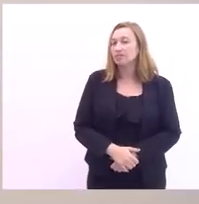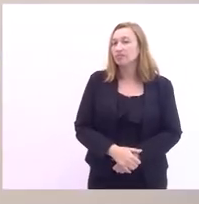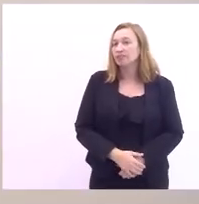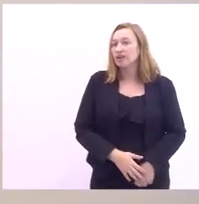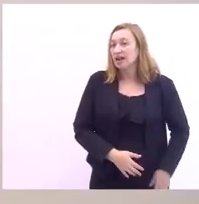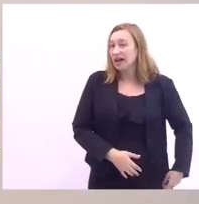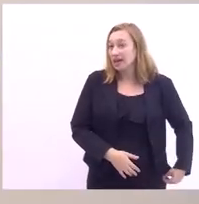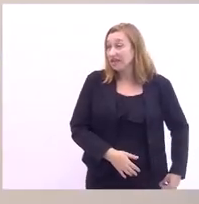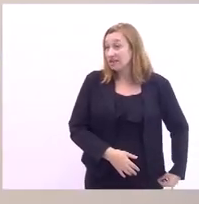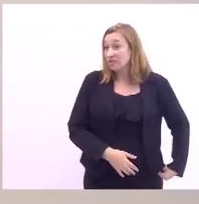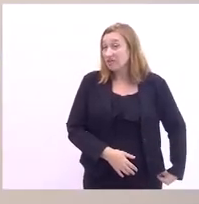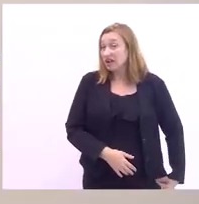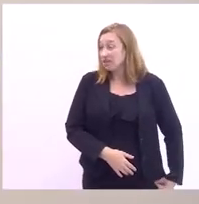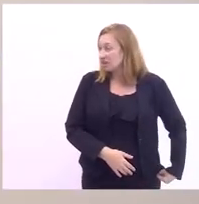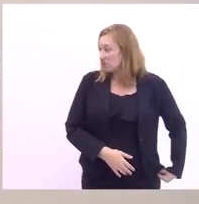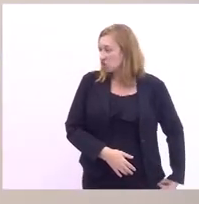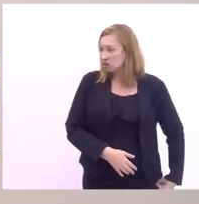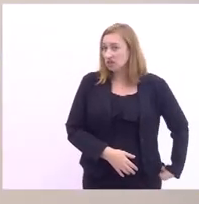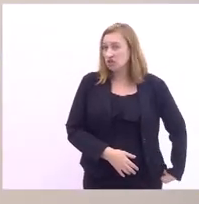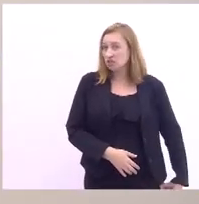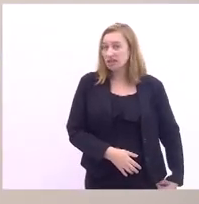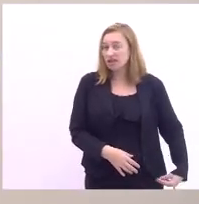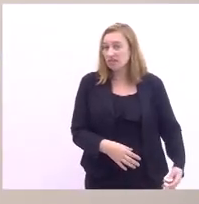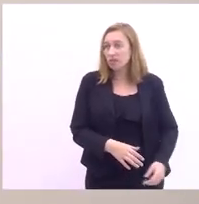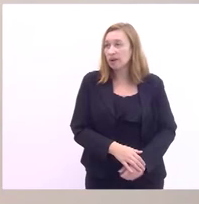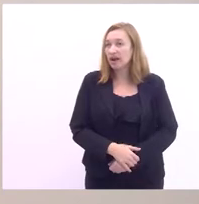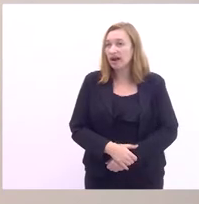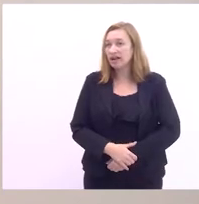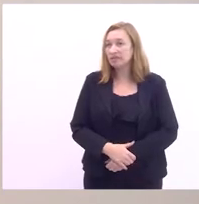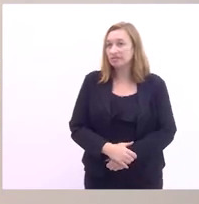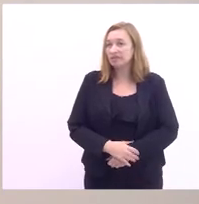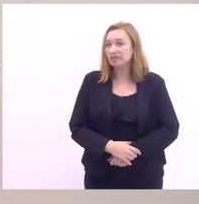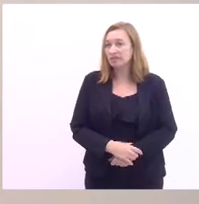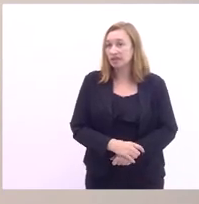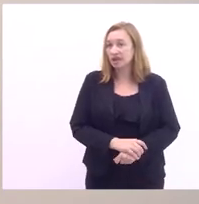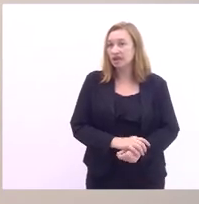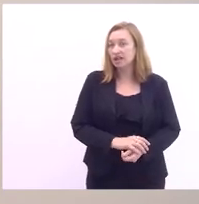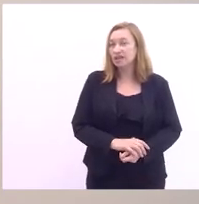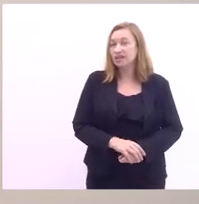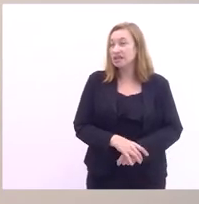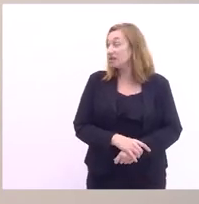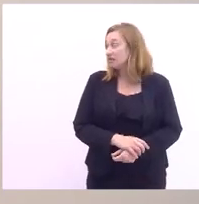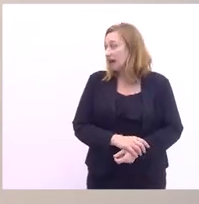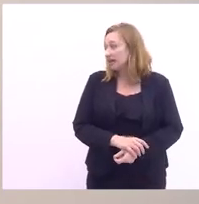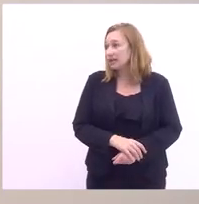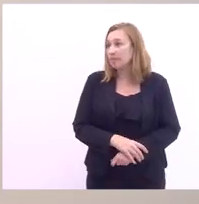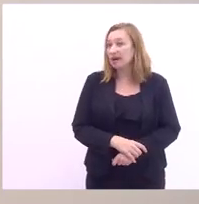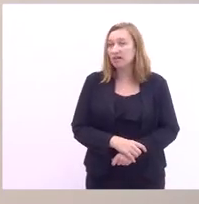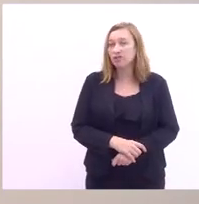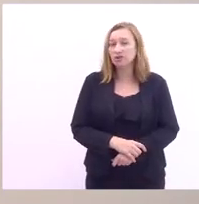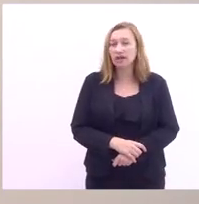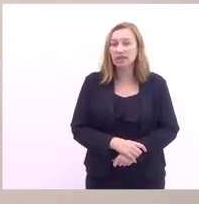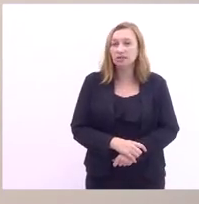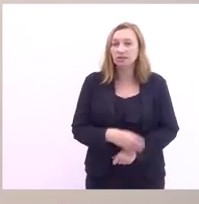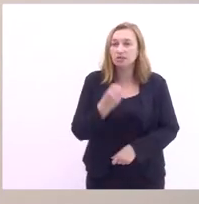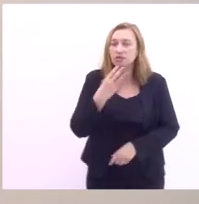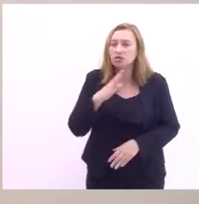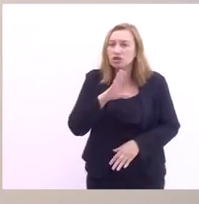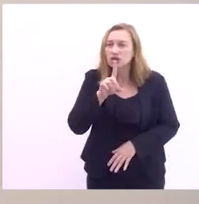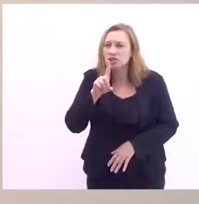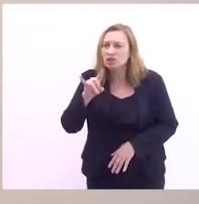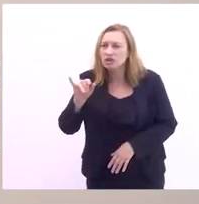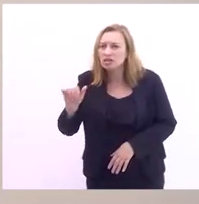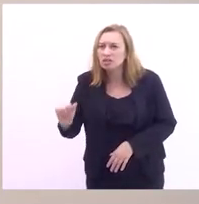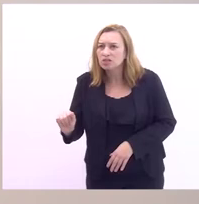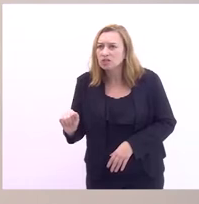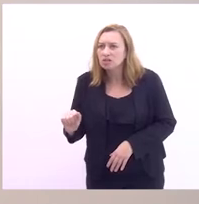Precisa tirar isso aqui? Não? Bem, bom dia a todos. Gostaria de deixar aqui um